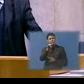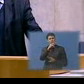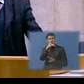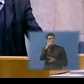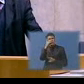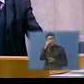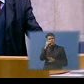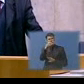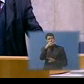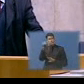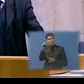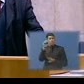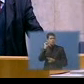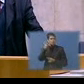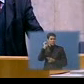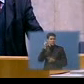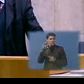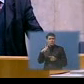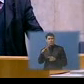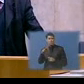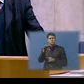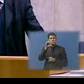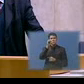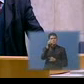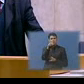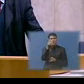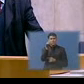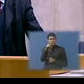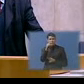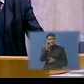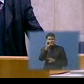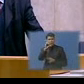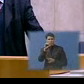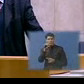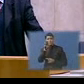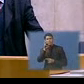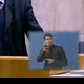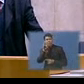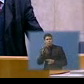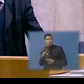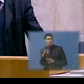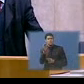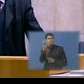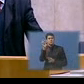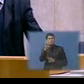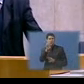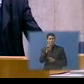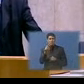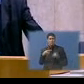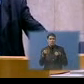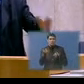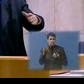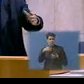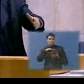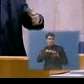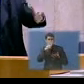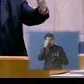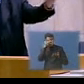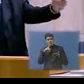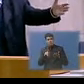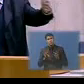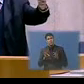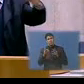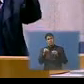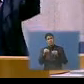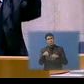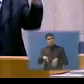de reais, muito acima do que se recomenda como limite prudencial, que é ter um fluxo de caixa